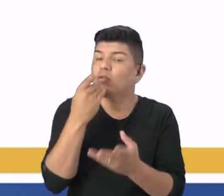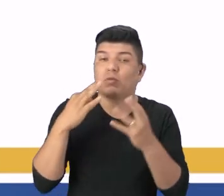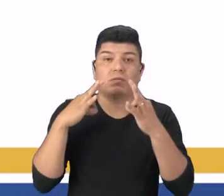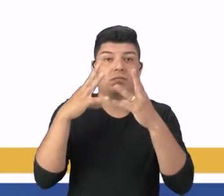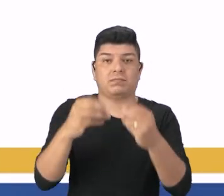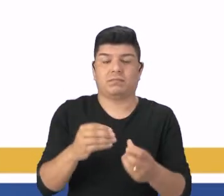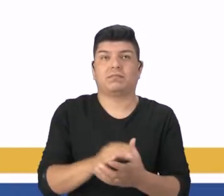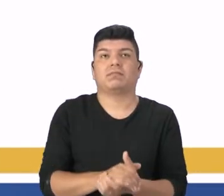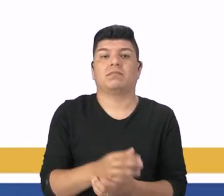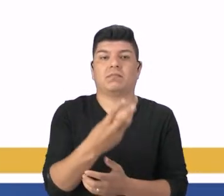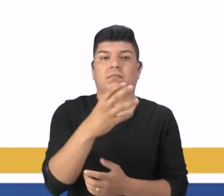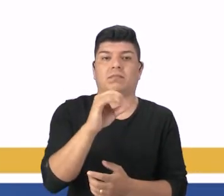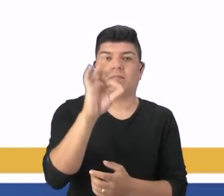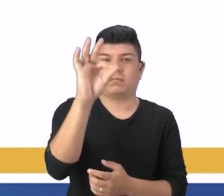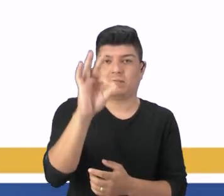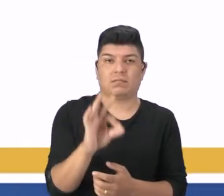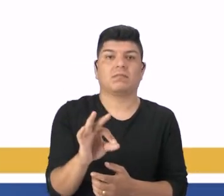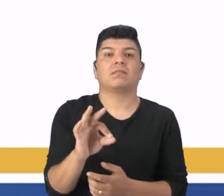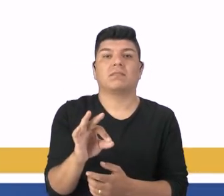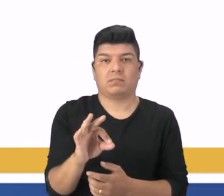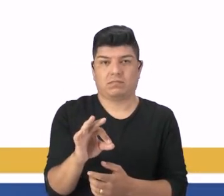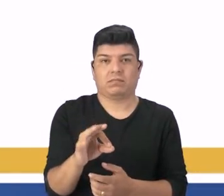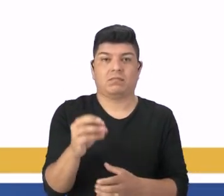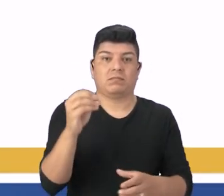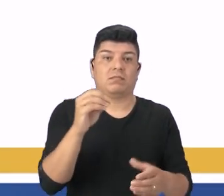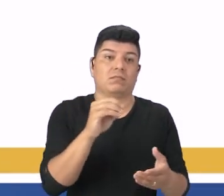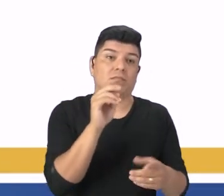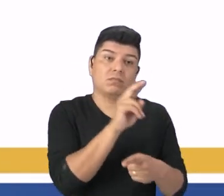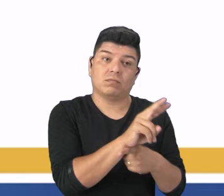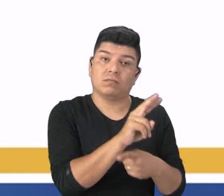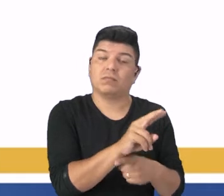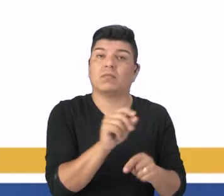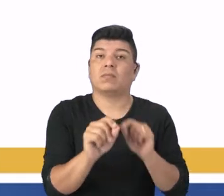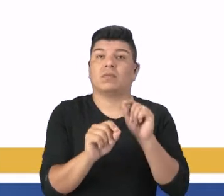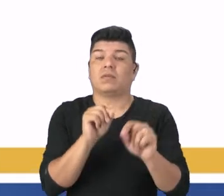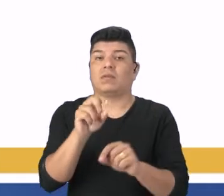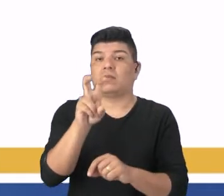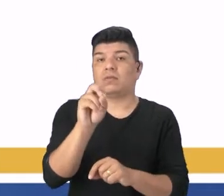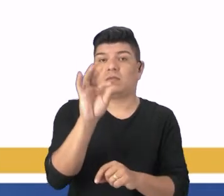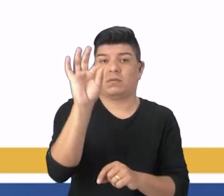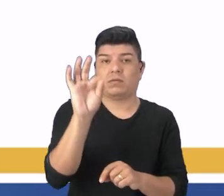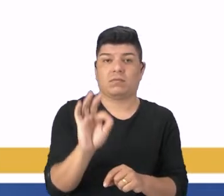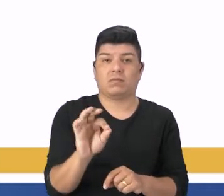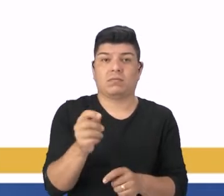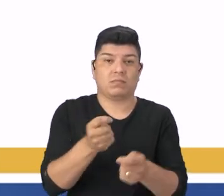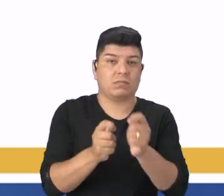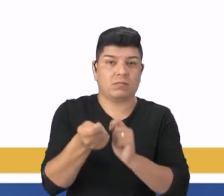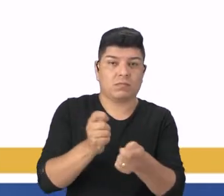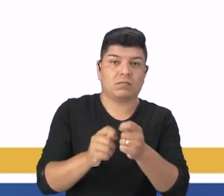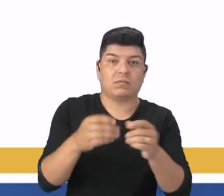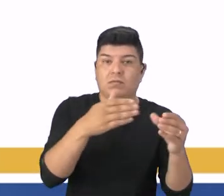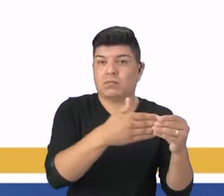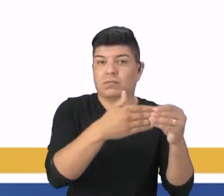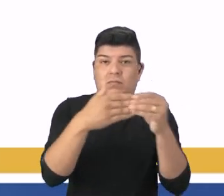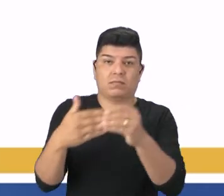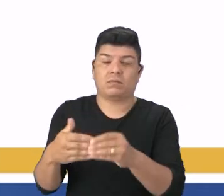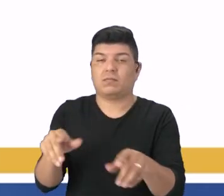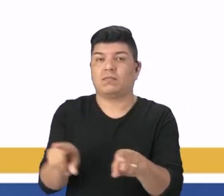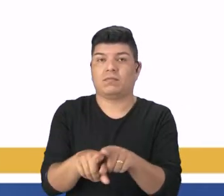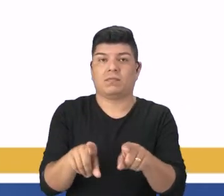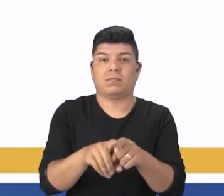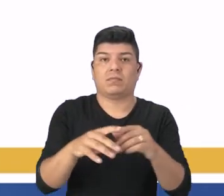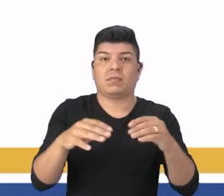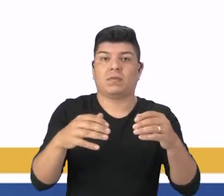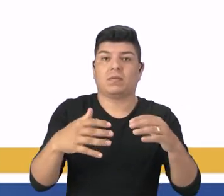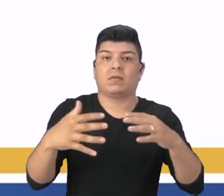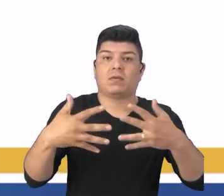tudo. 30% nas centrais de abastecimento. 50% no manuseio e transporte. Um